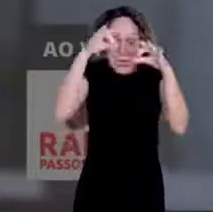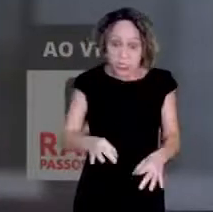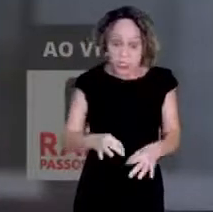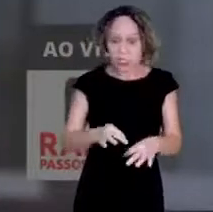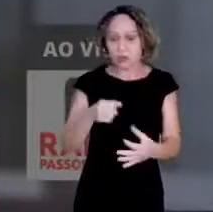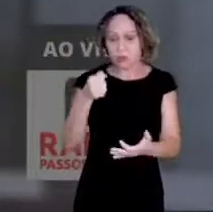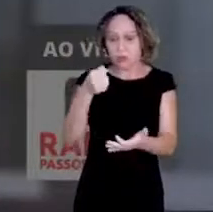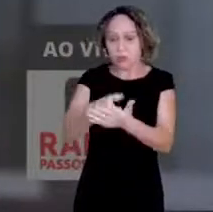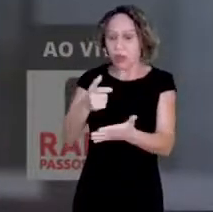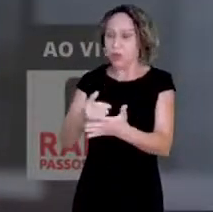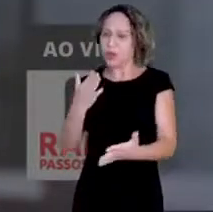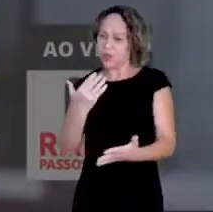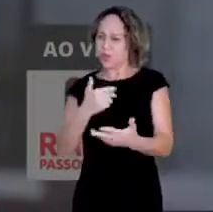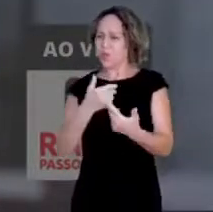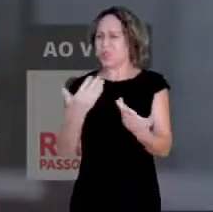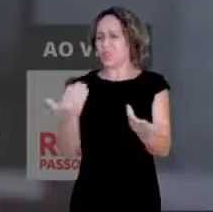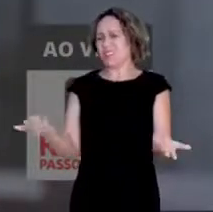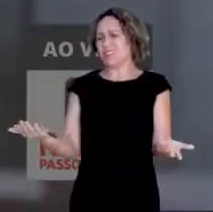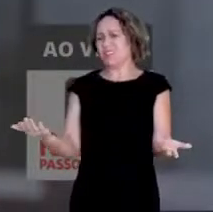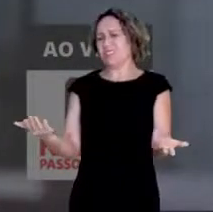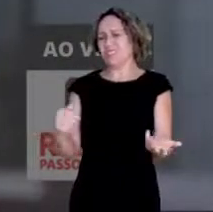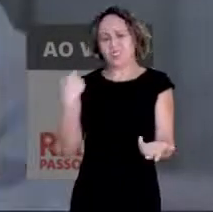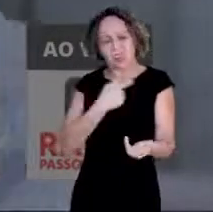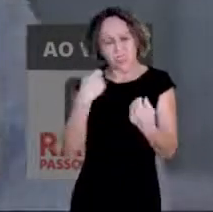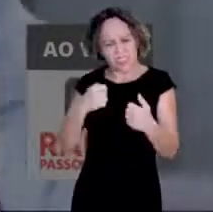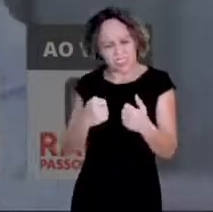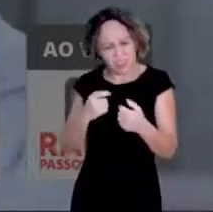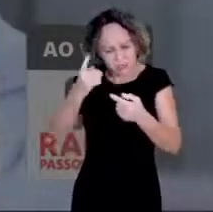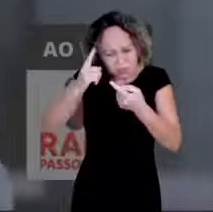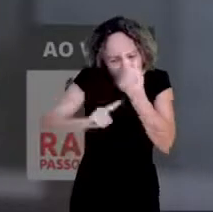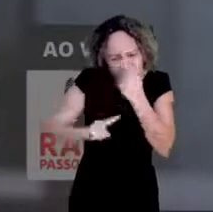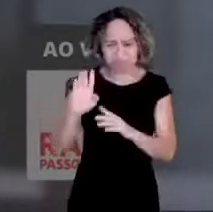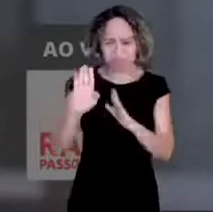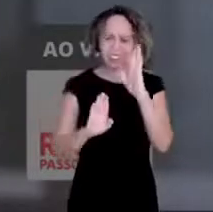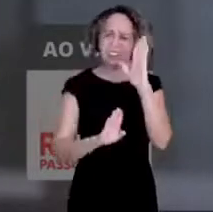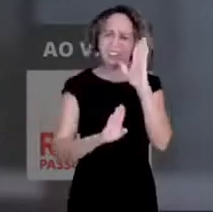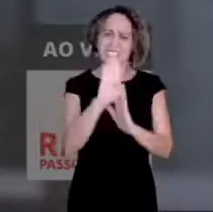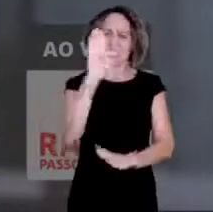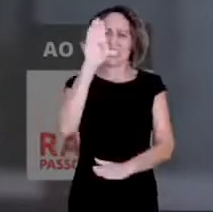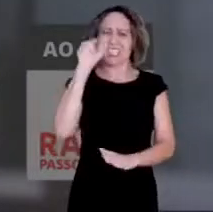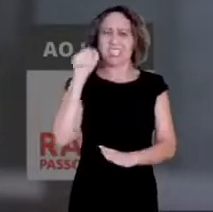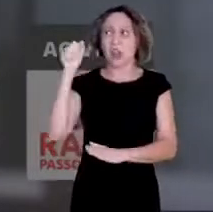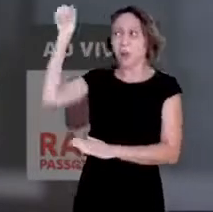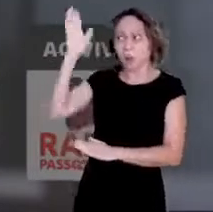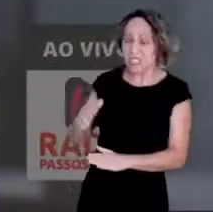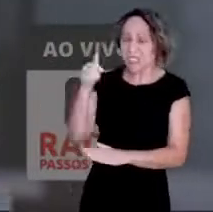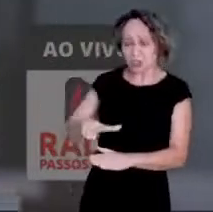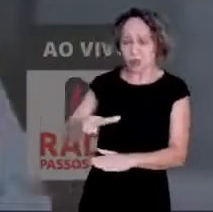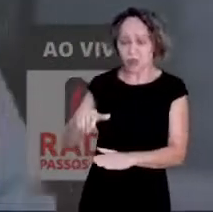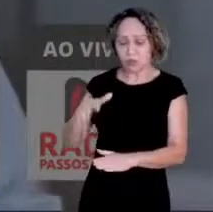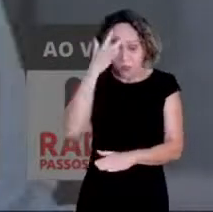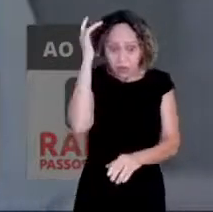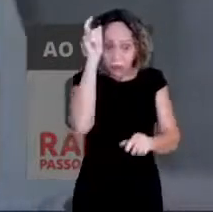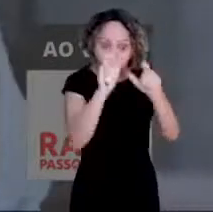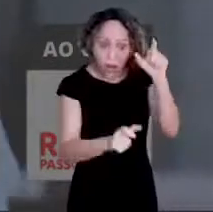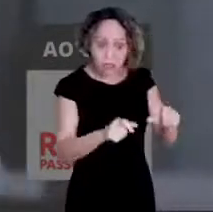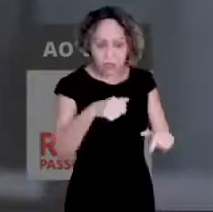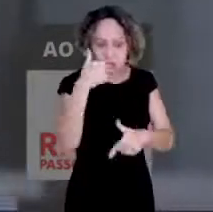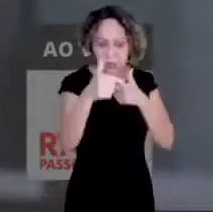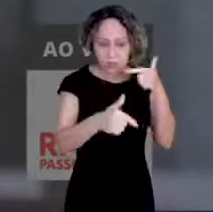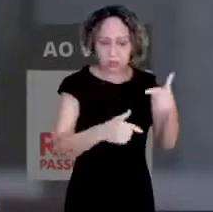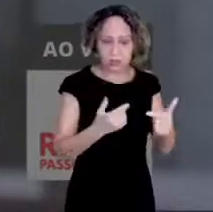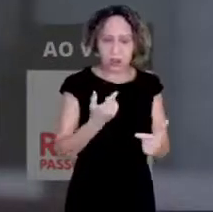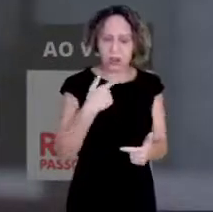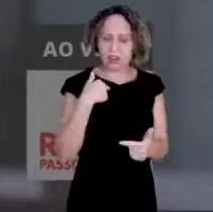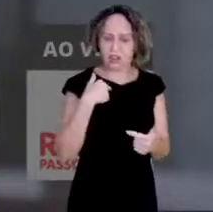parte menor. Ou seja, e tentar induzir as pessoas que fazem isso, que eles são empreendedores. O